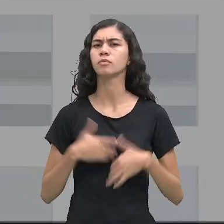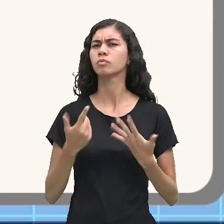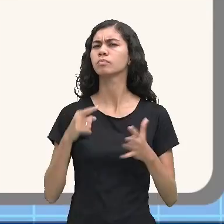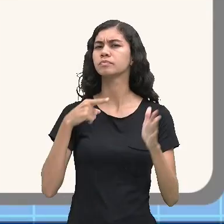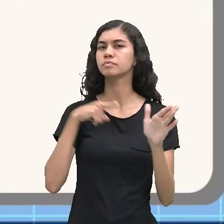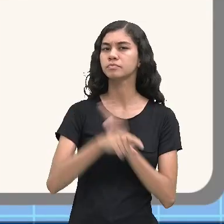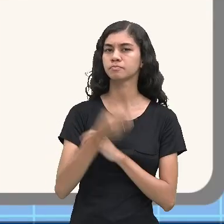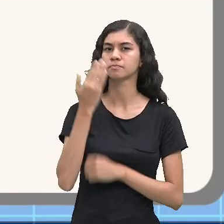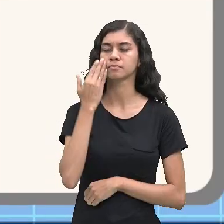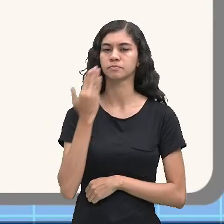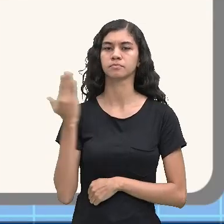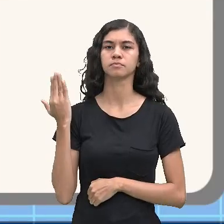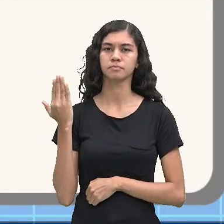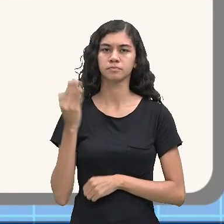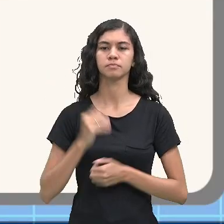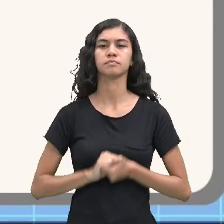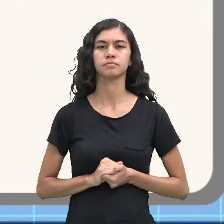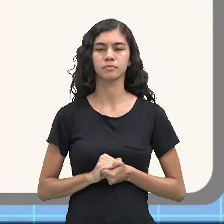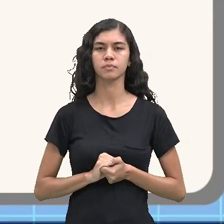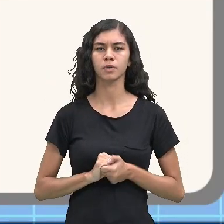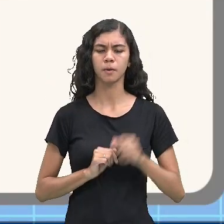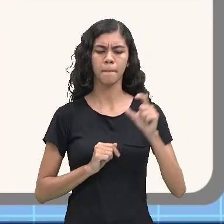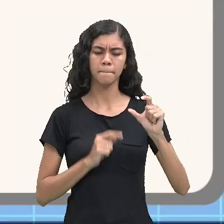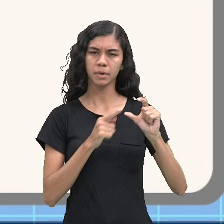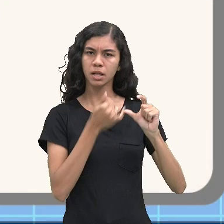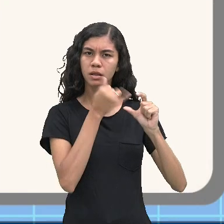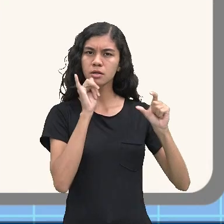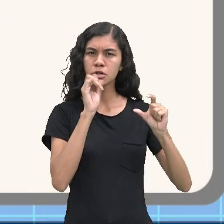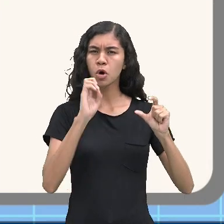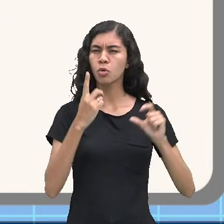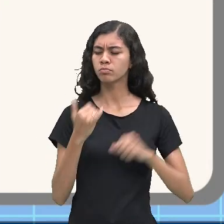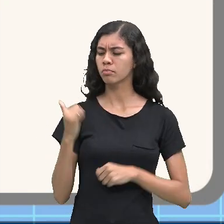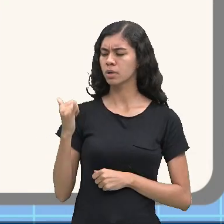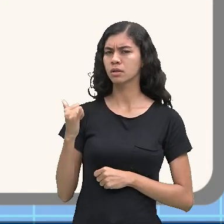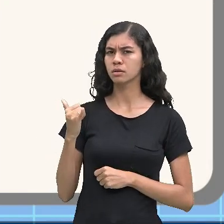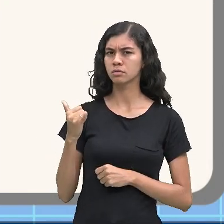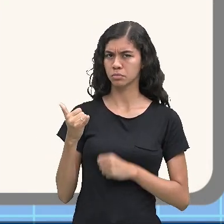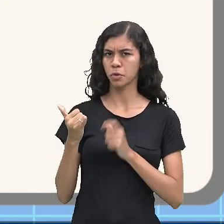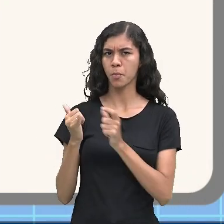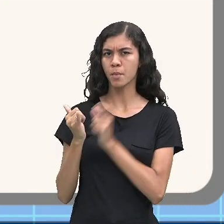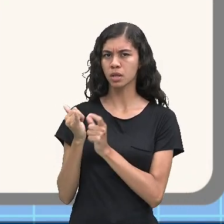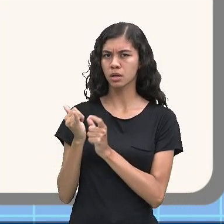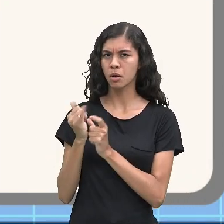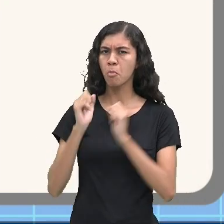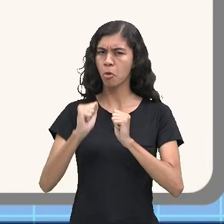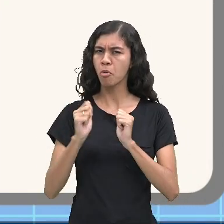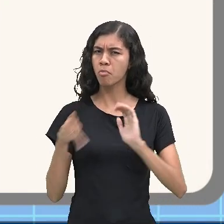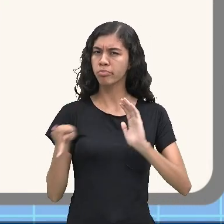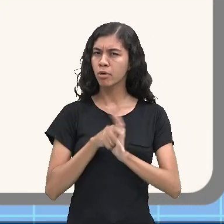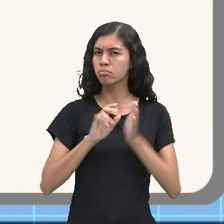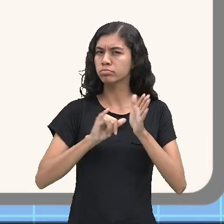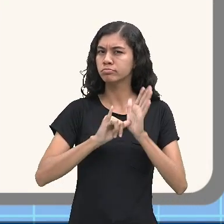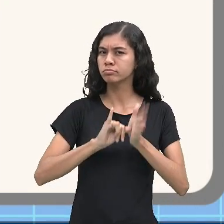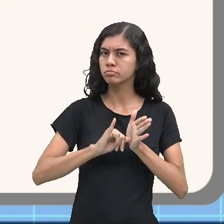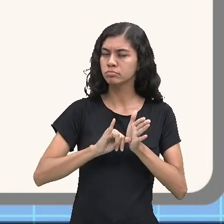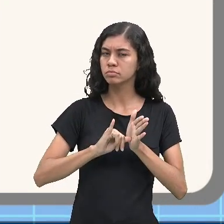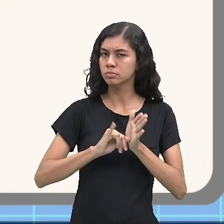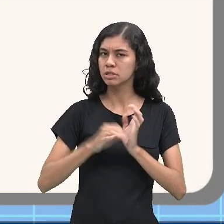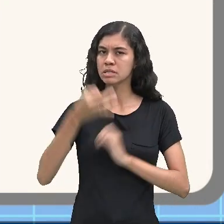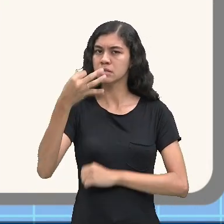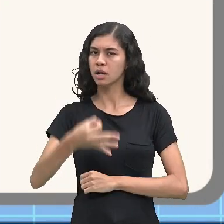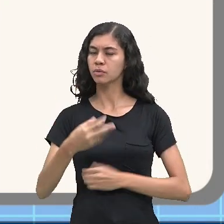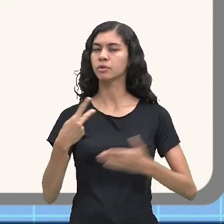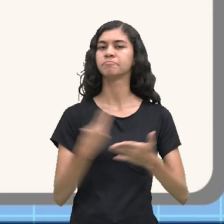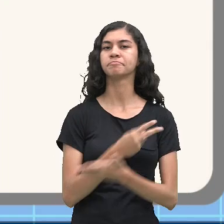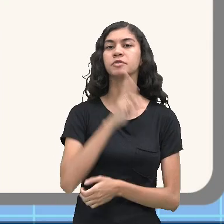mesmo? Olha só, uma pilha ou uma bateria pode ser considerada um gerador elétrico, certo ou errado? A nossa